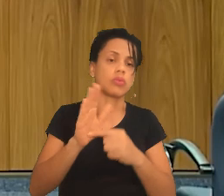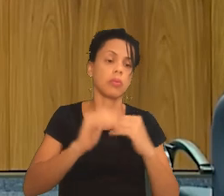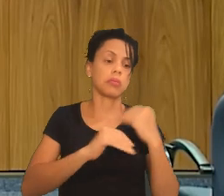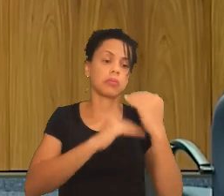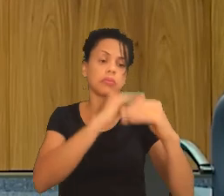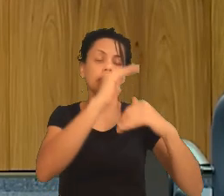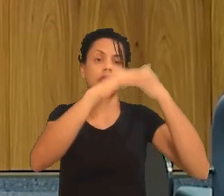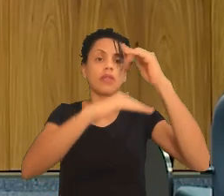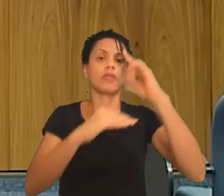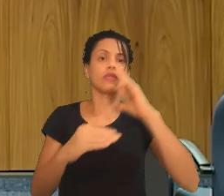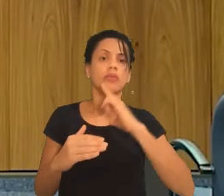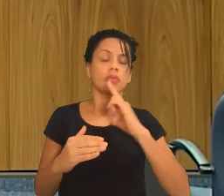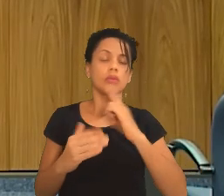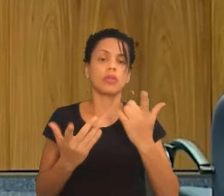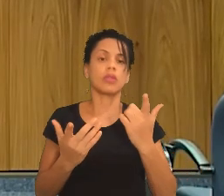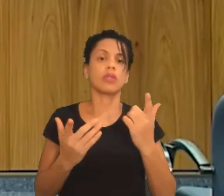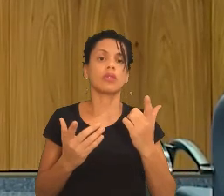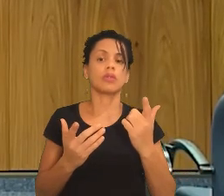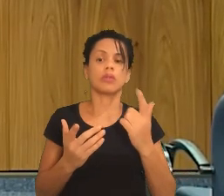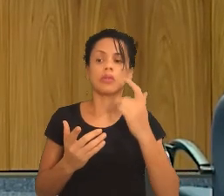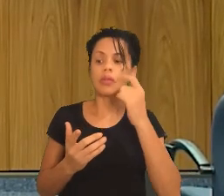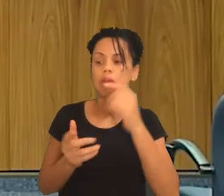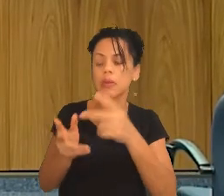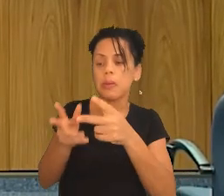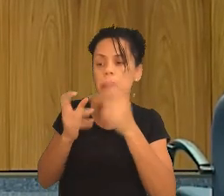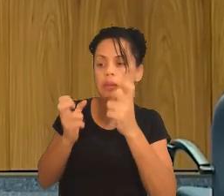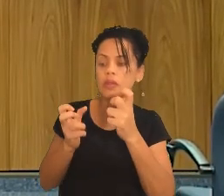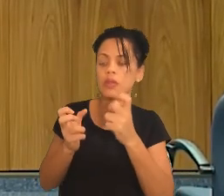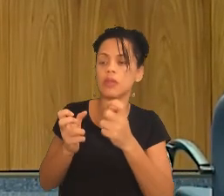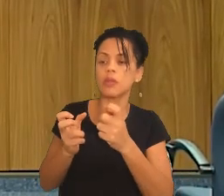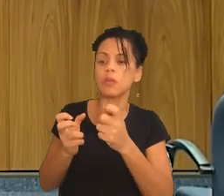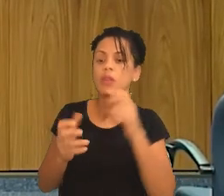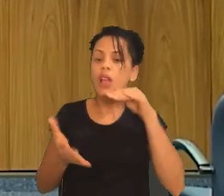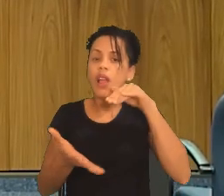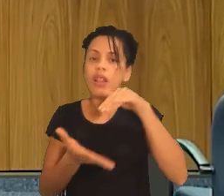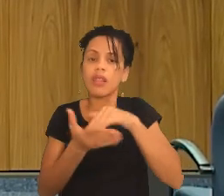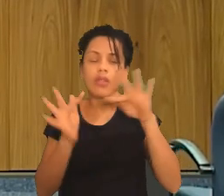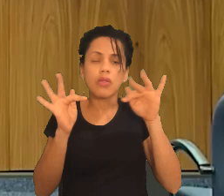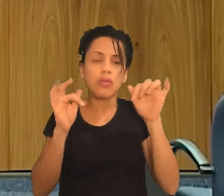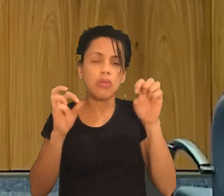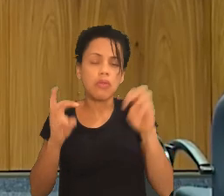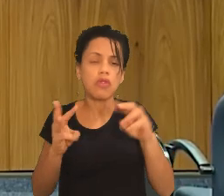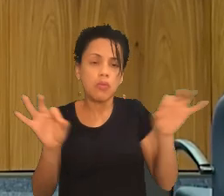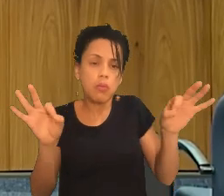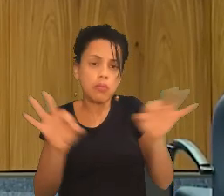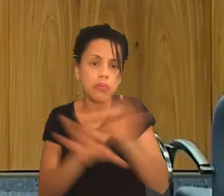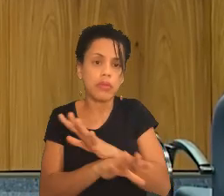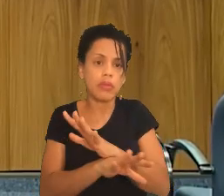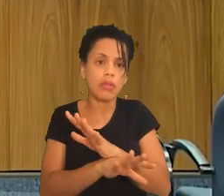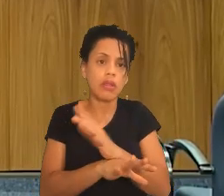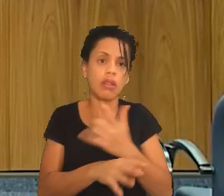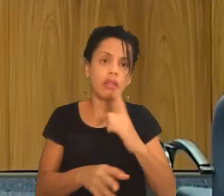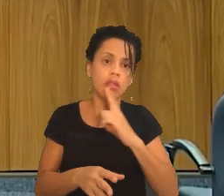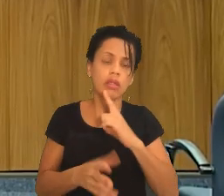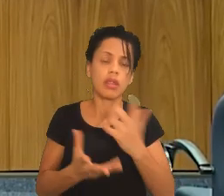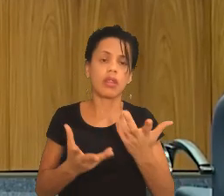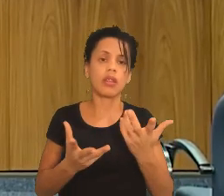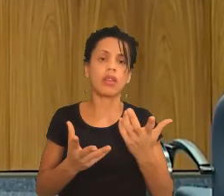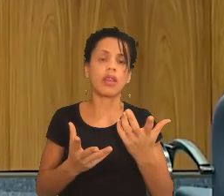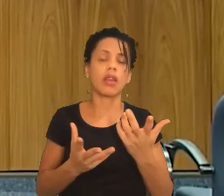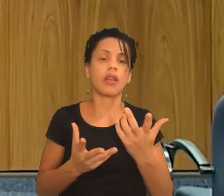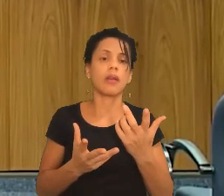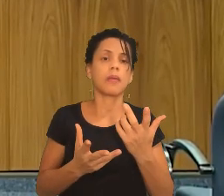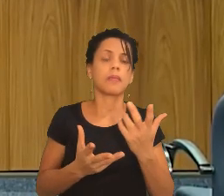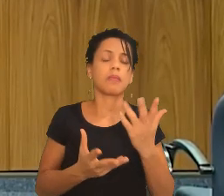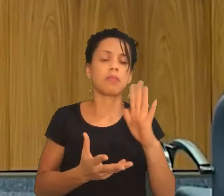questão do reparo e das demarcações no final da Constituição. Né? Então,